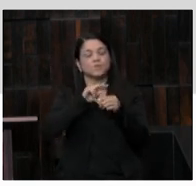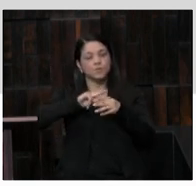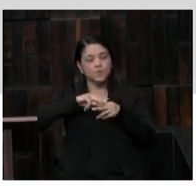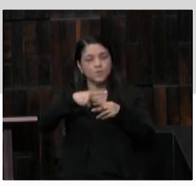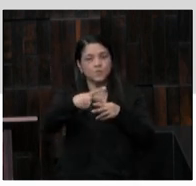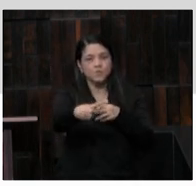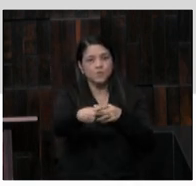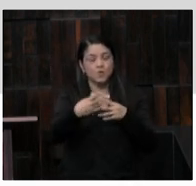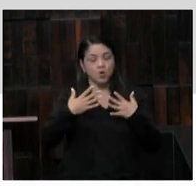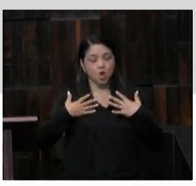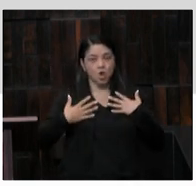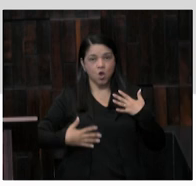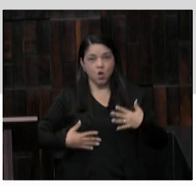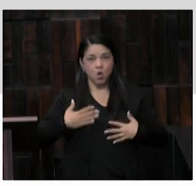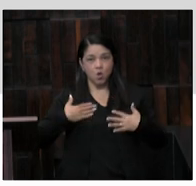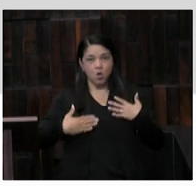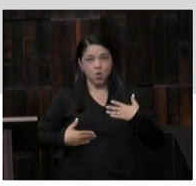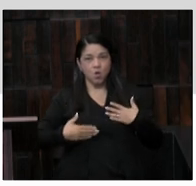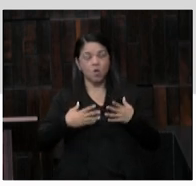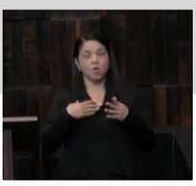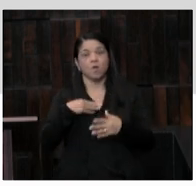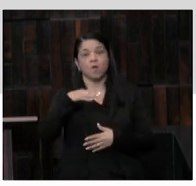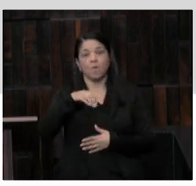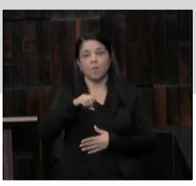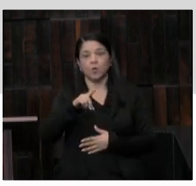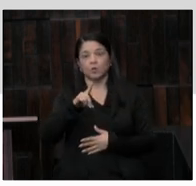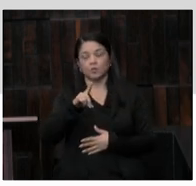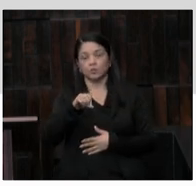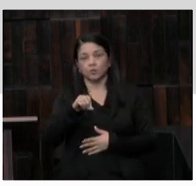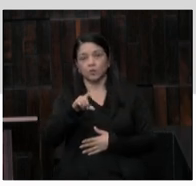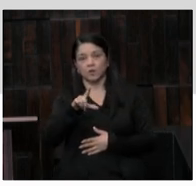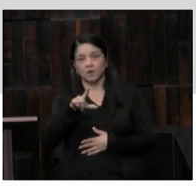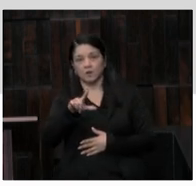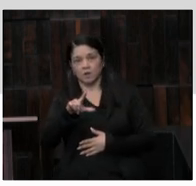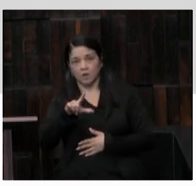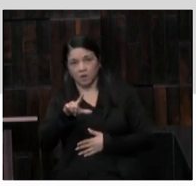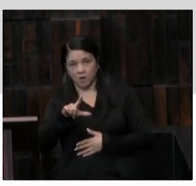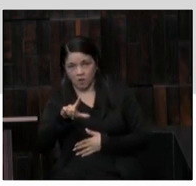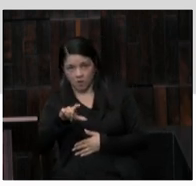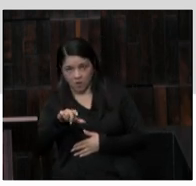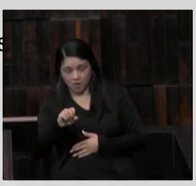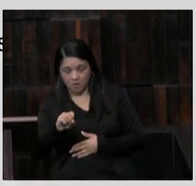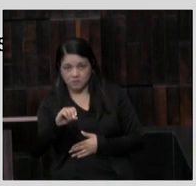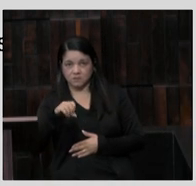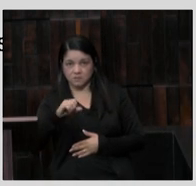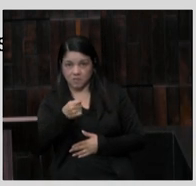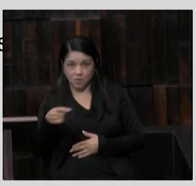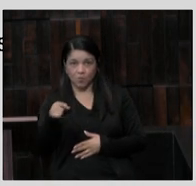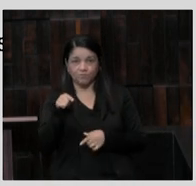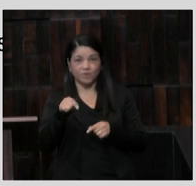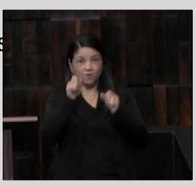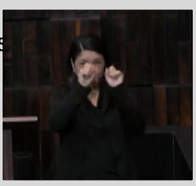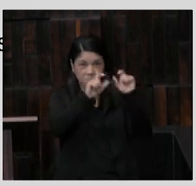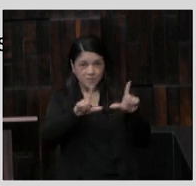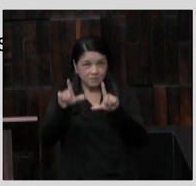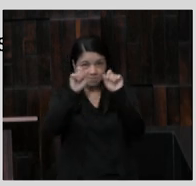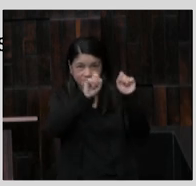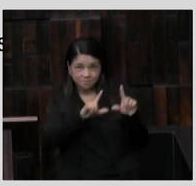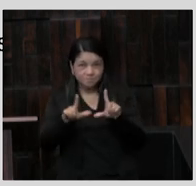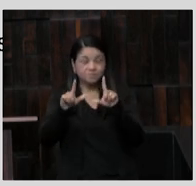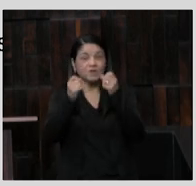vibração de corpo inteiro e da neuromodulação na sintomatologia. Como o tempo está escasso, eu vou passando os slides e a gente vai explicando um